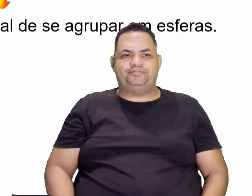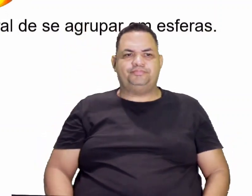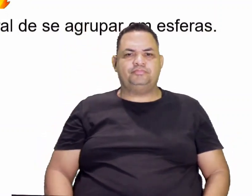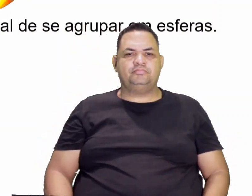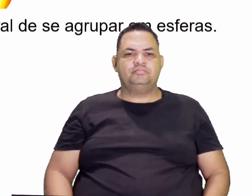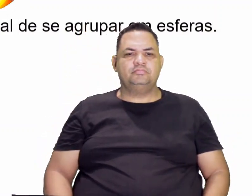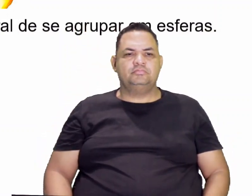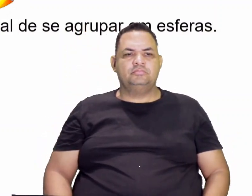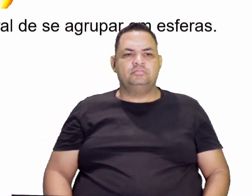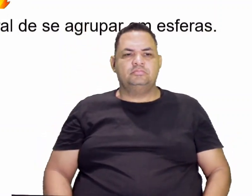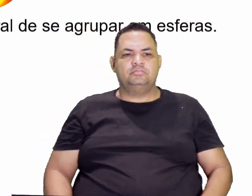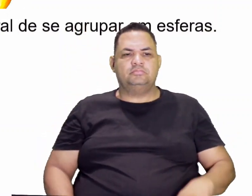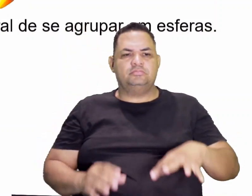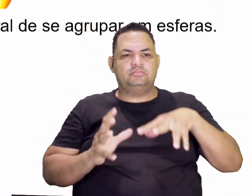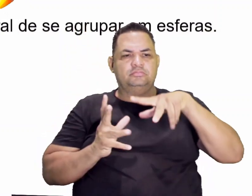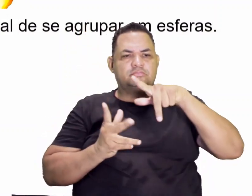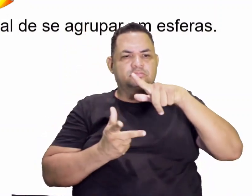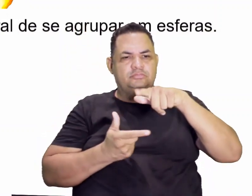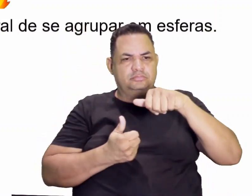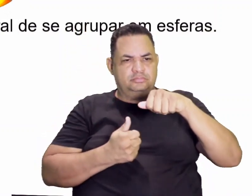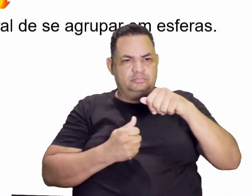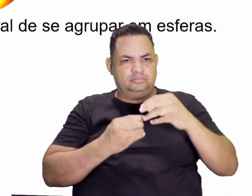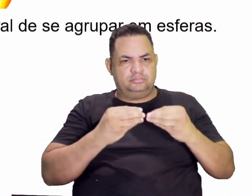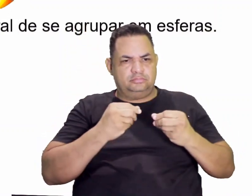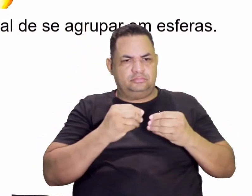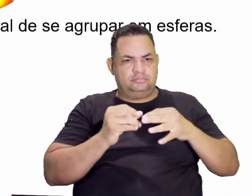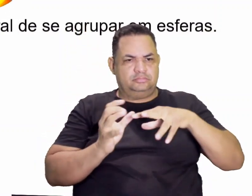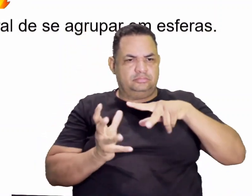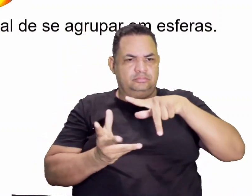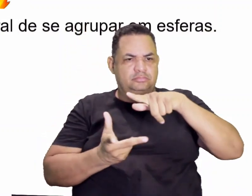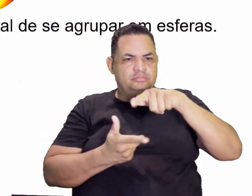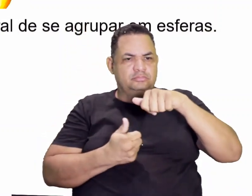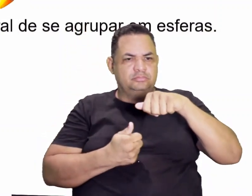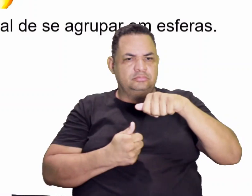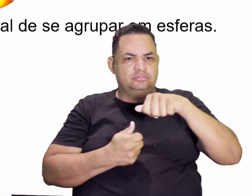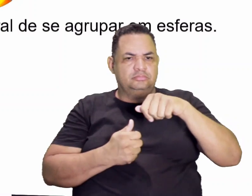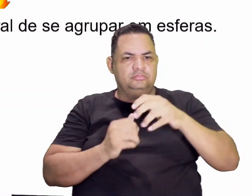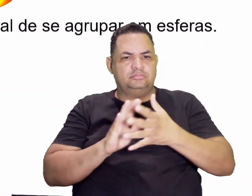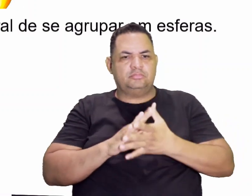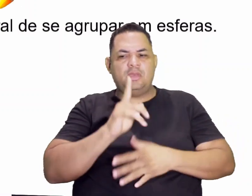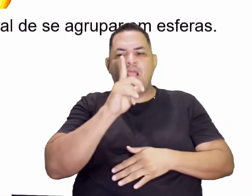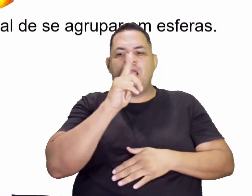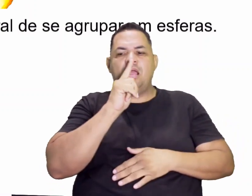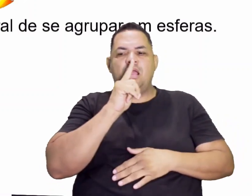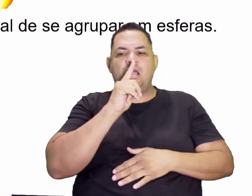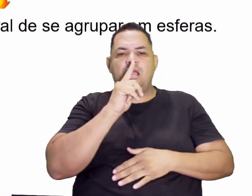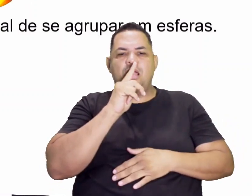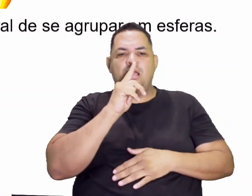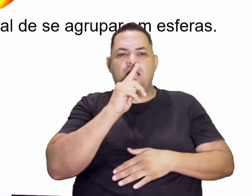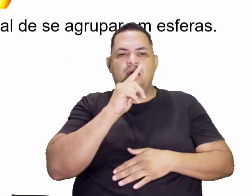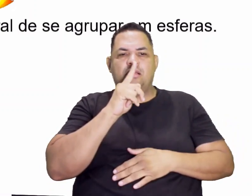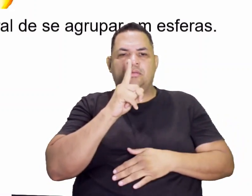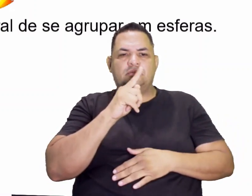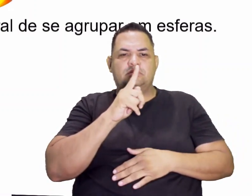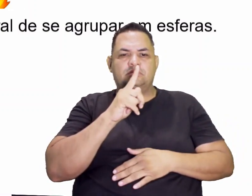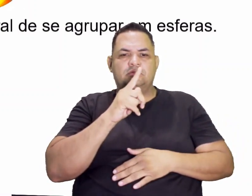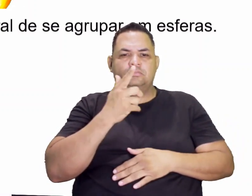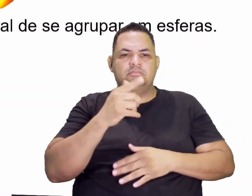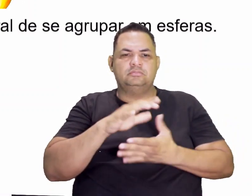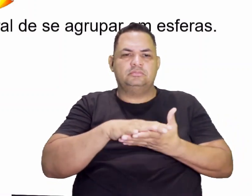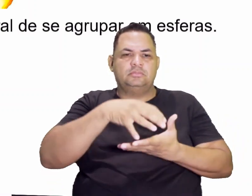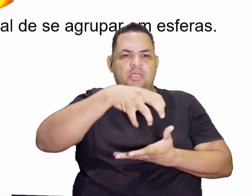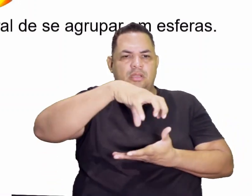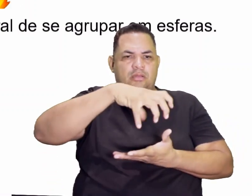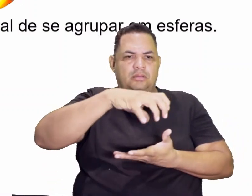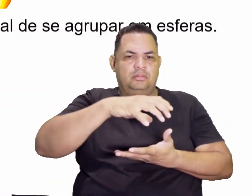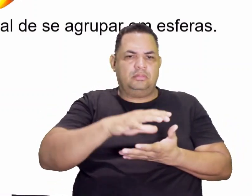ok? Que é a Terra, tá aqui, ó, a Terra, A água, simbolicamente, aqui na nossa